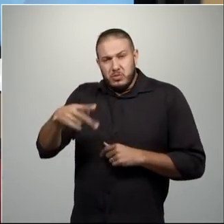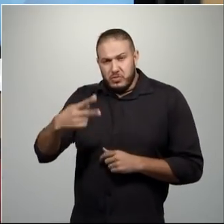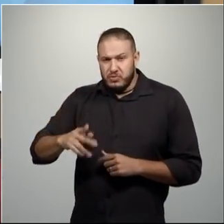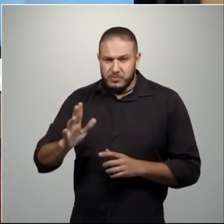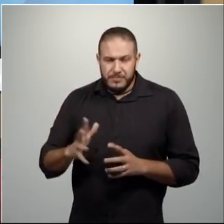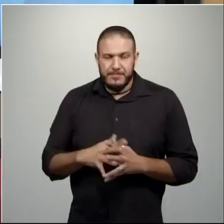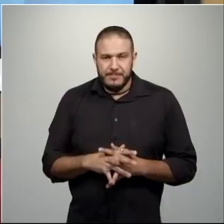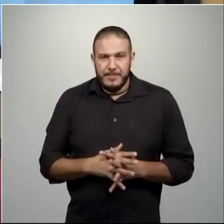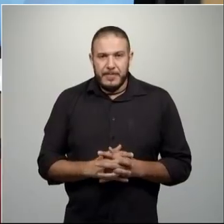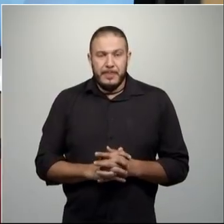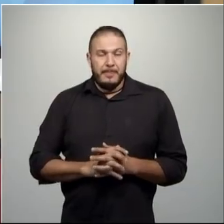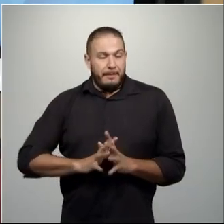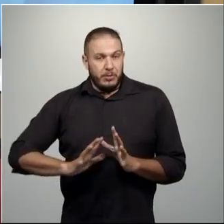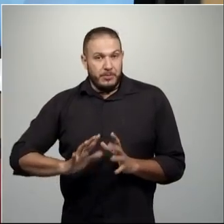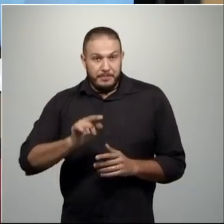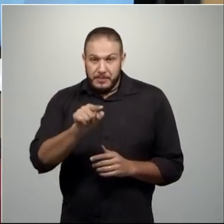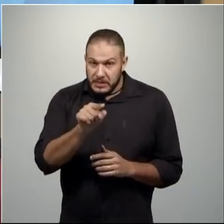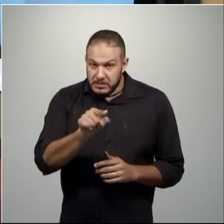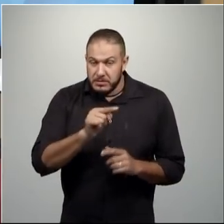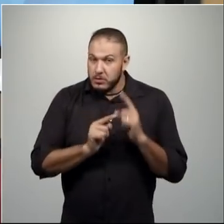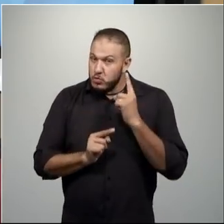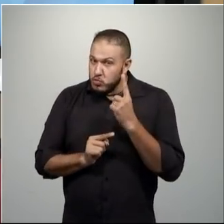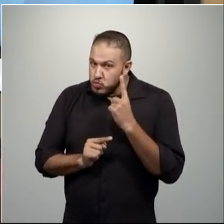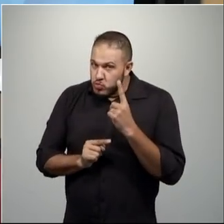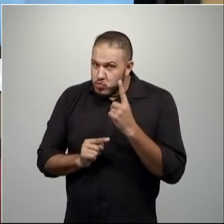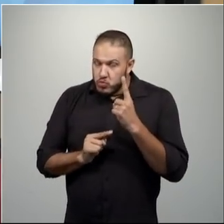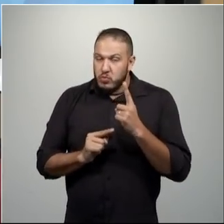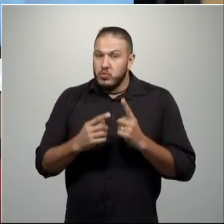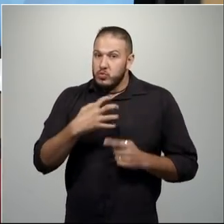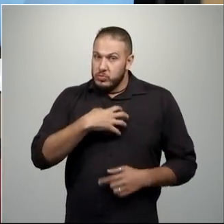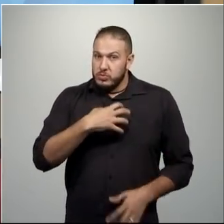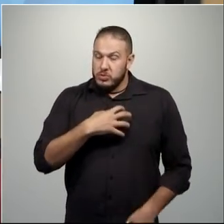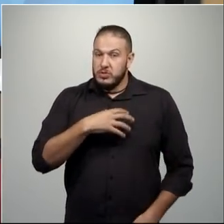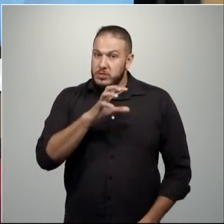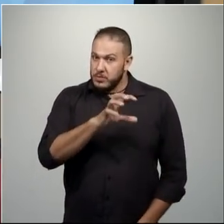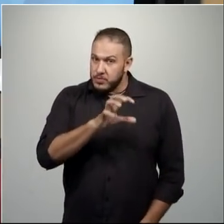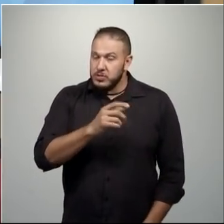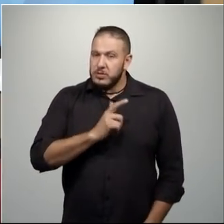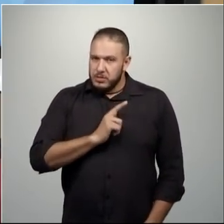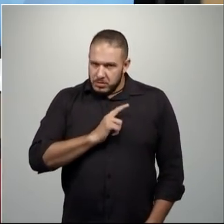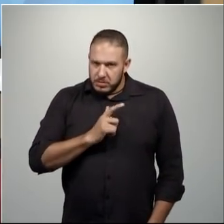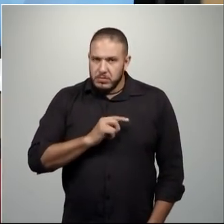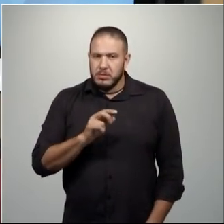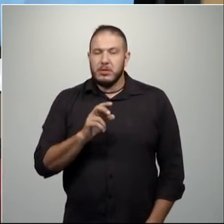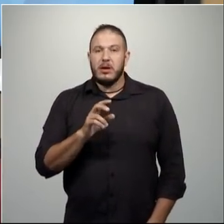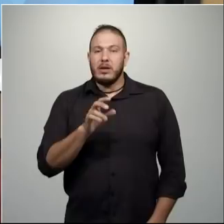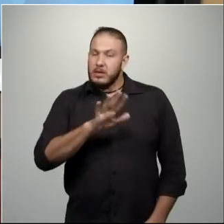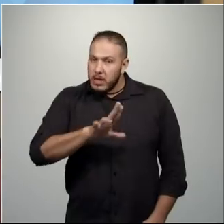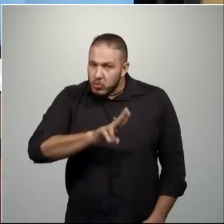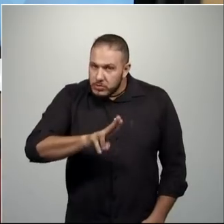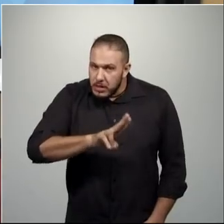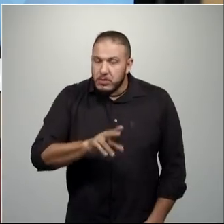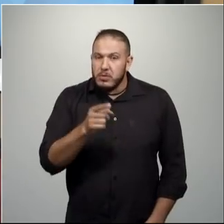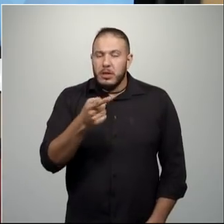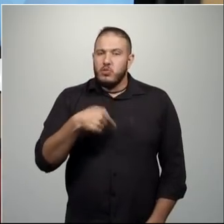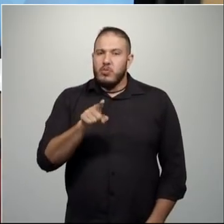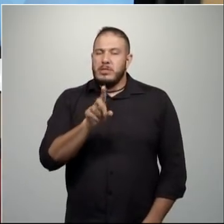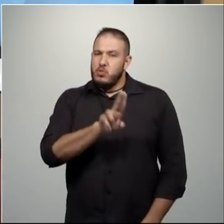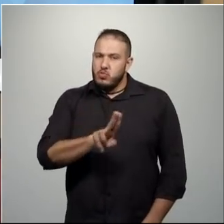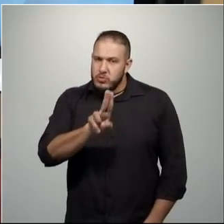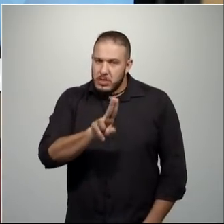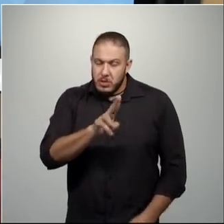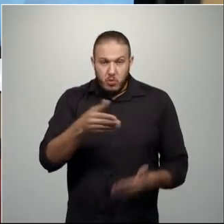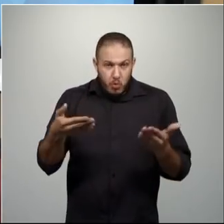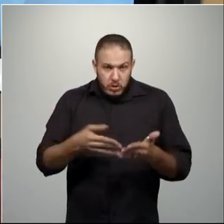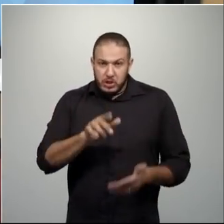bom esse é um dos tipos de de regra são utilizados não é tão utilizado hoje